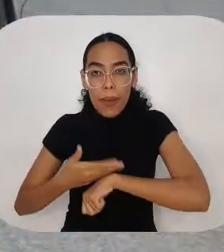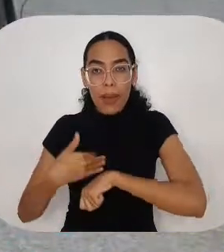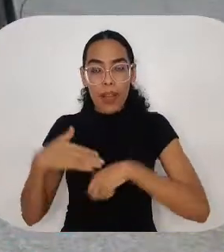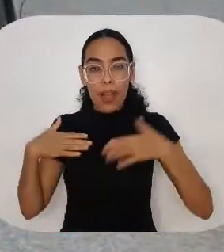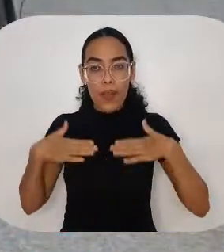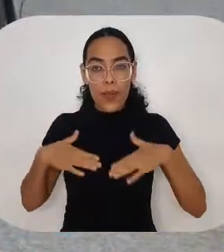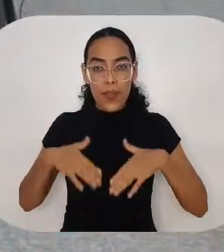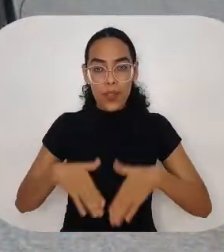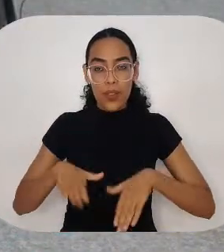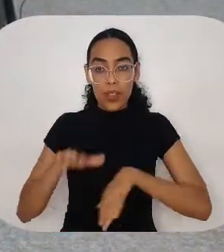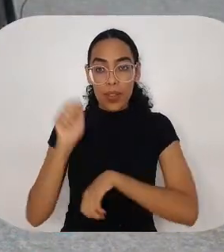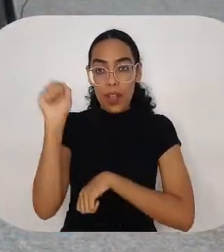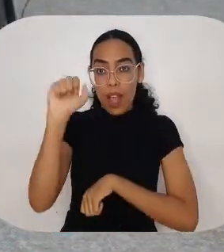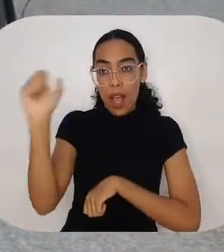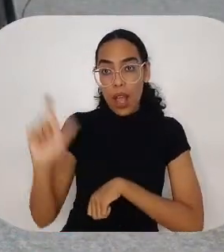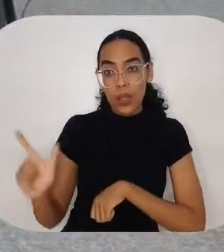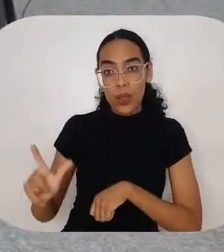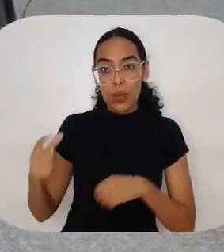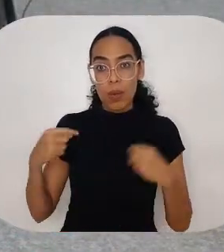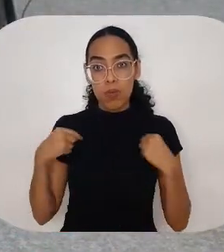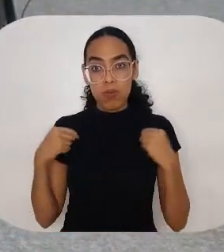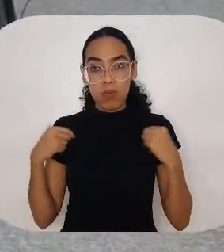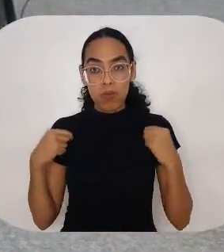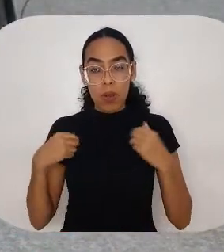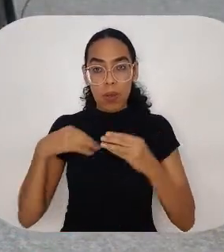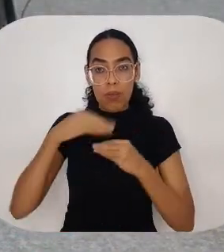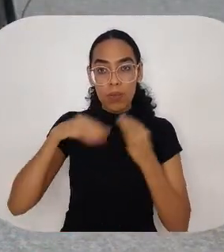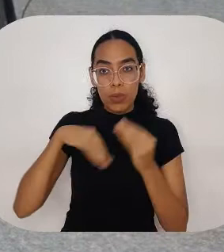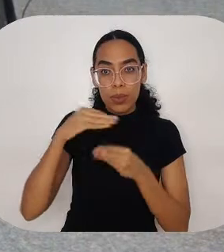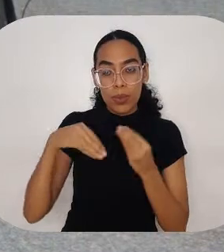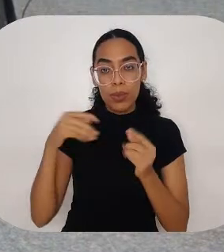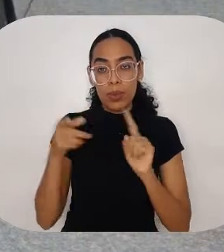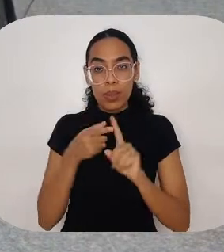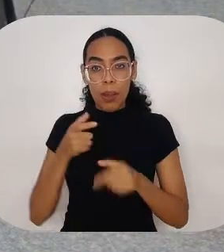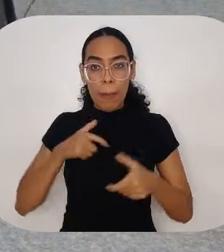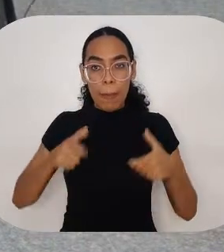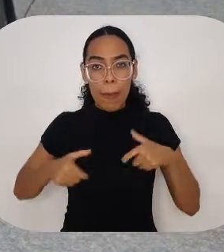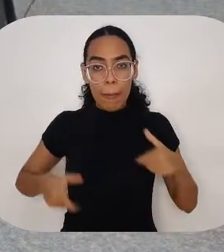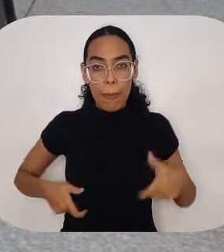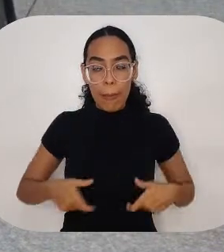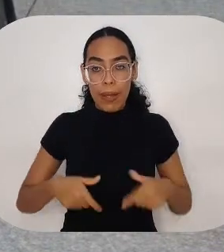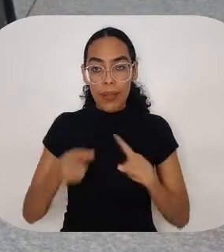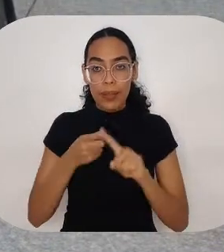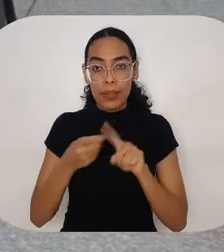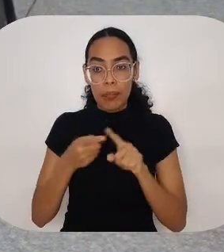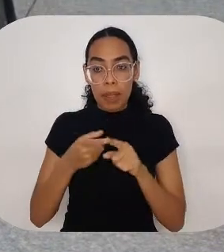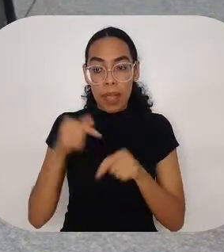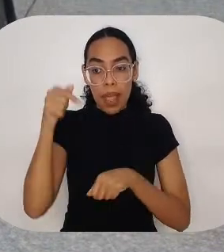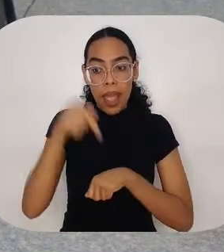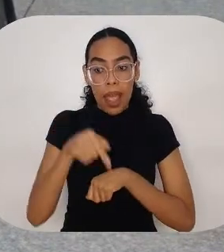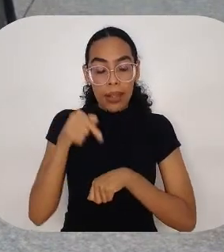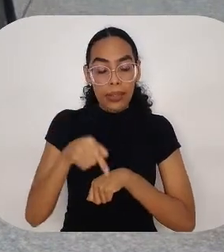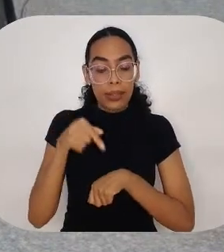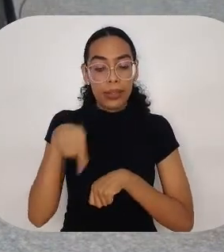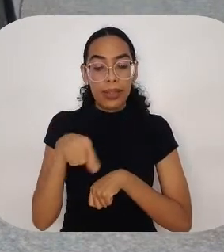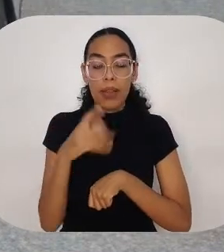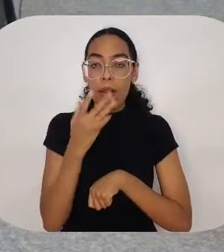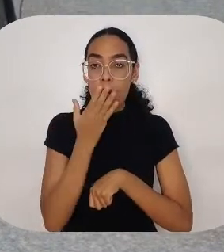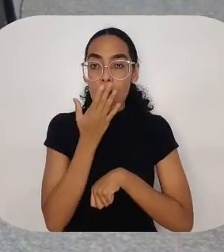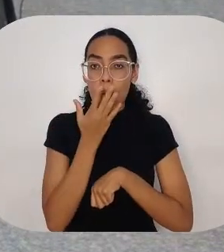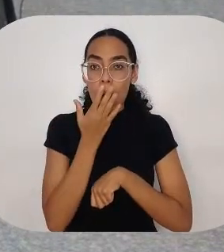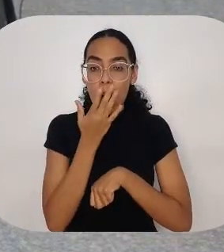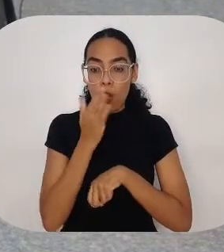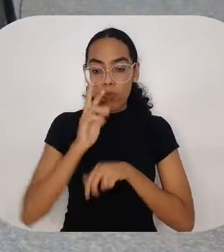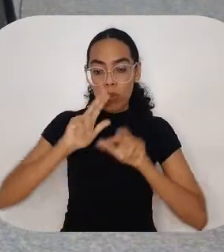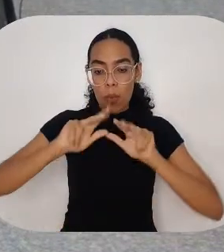com vestido azul, blusinha xadrez, meia amarela e sapatilha. Embaixo de mim tem um tapete colorido e